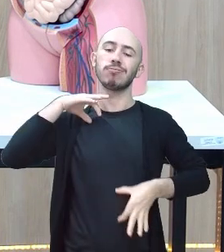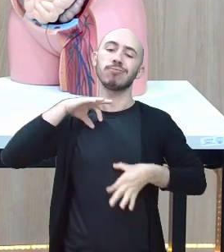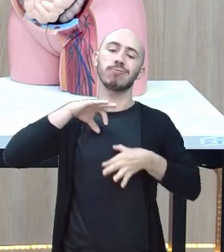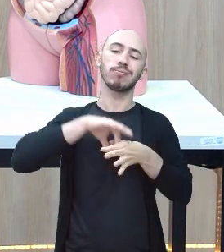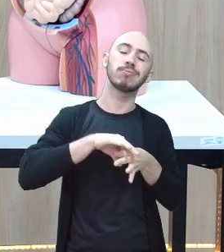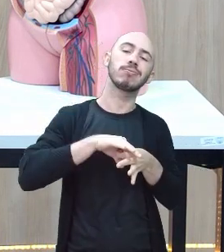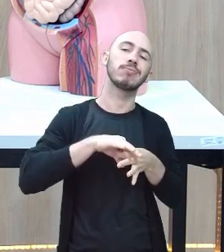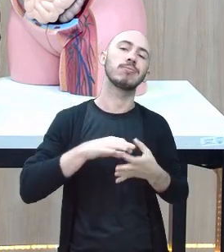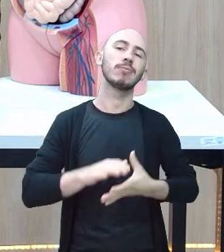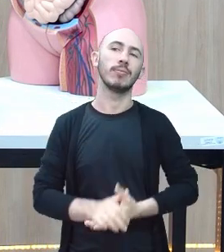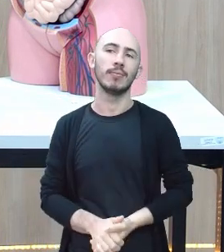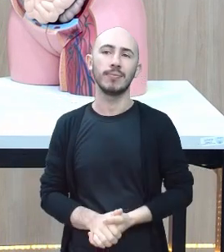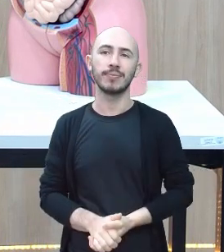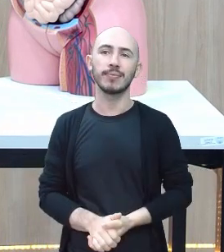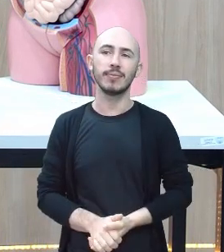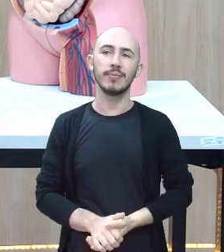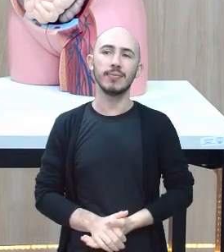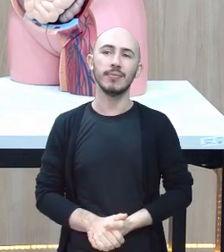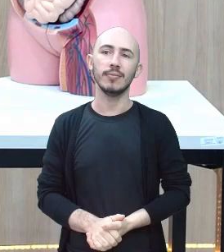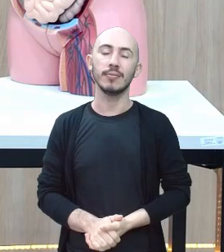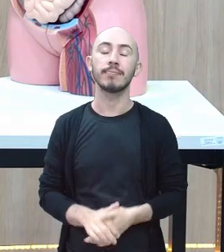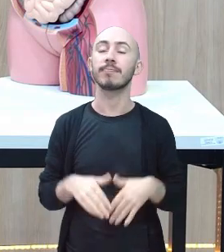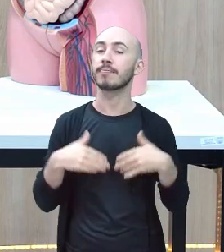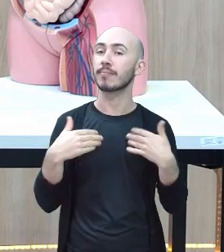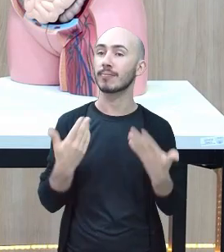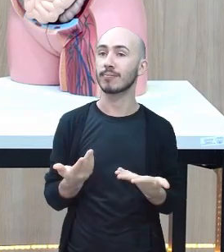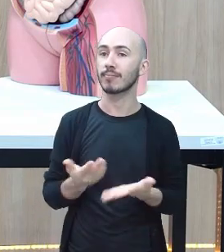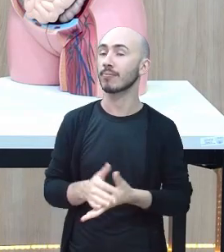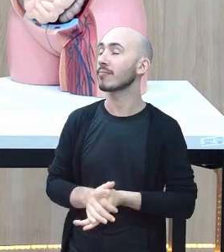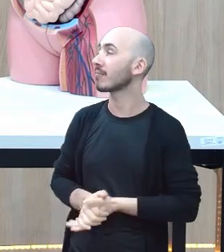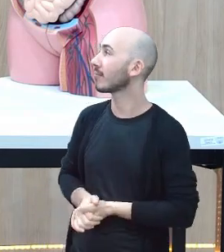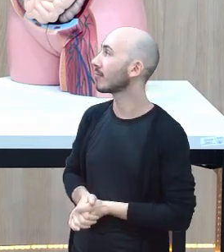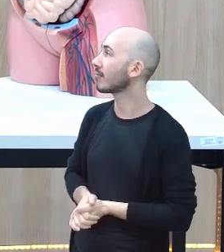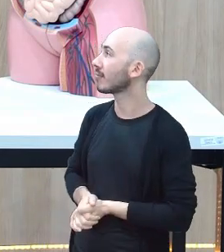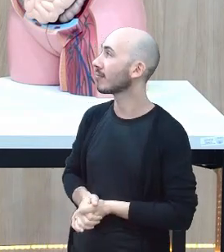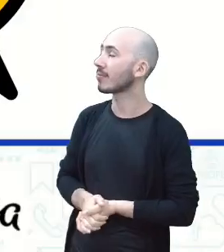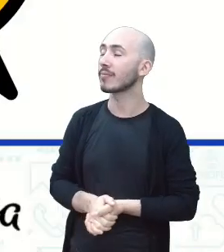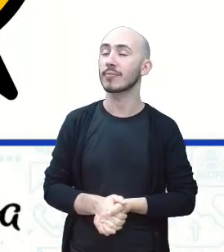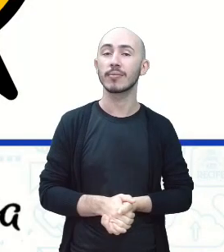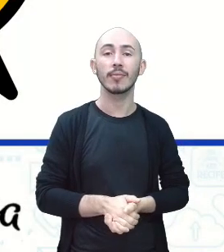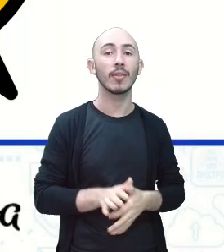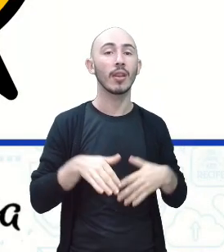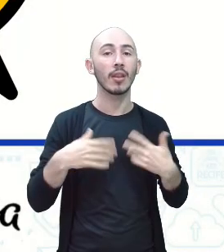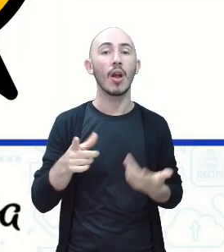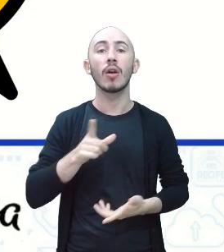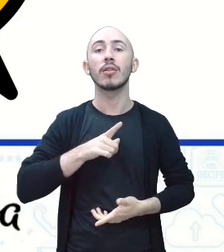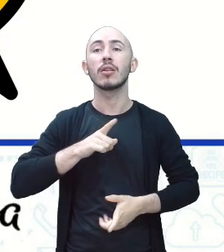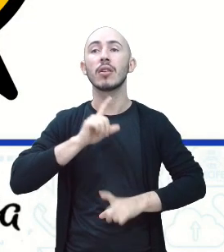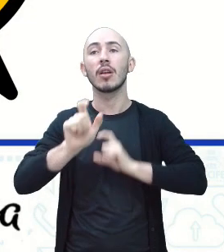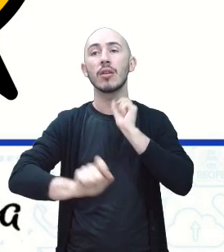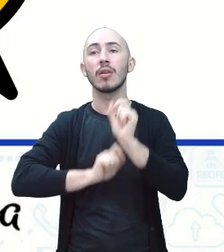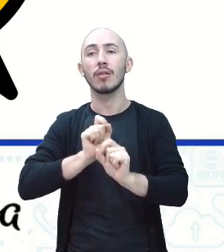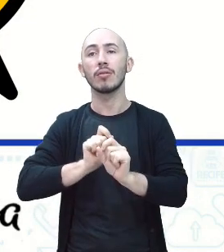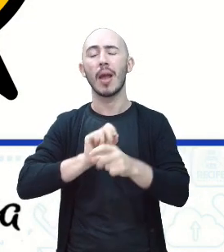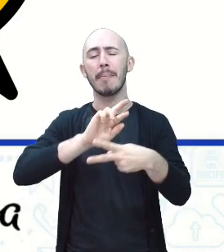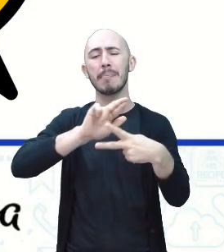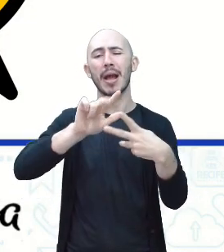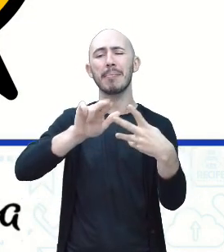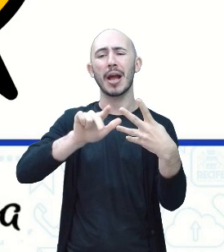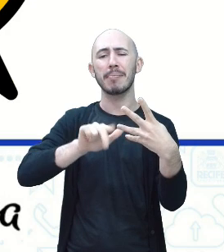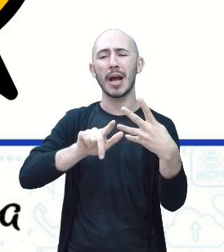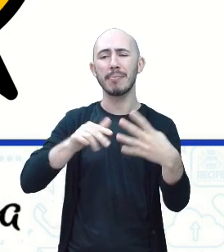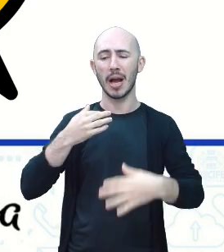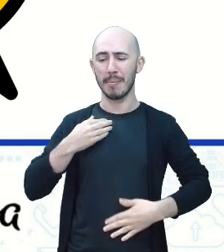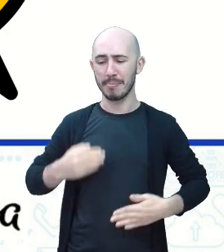integrado. Então, o corpo humano como um sistema integrado, ele é constituído por diferentes partes.